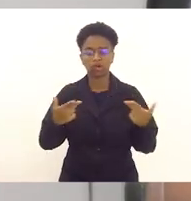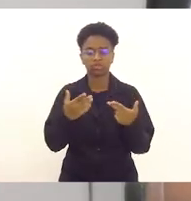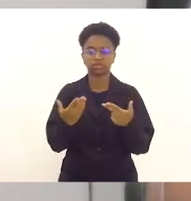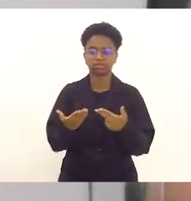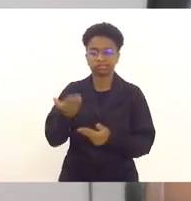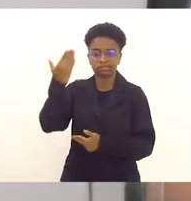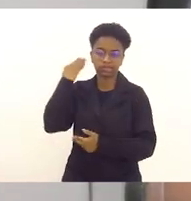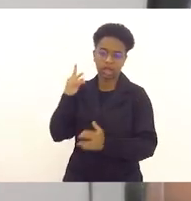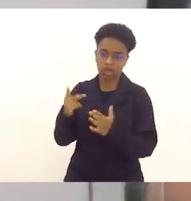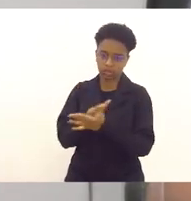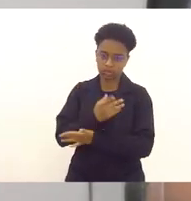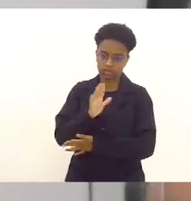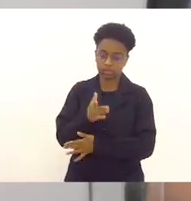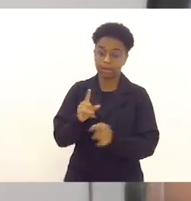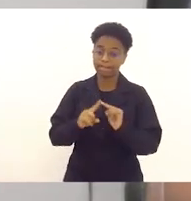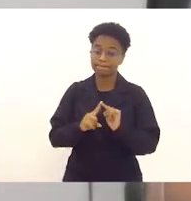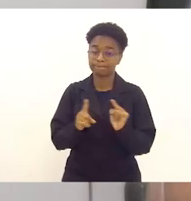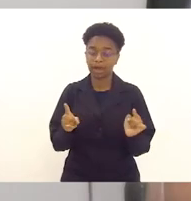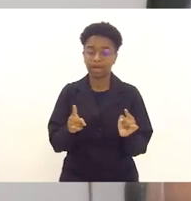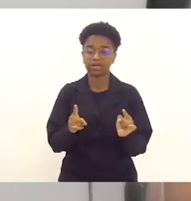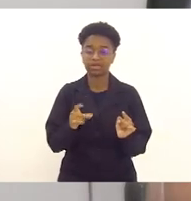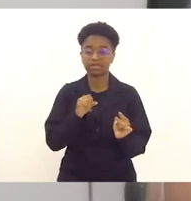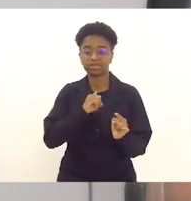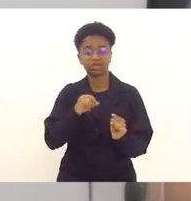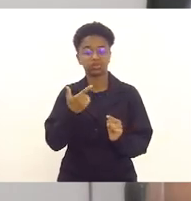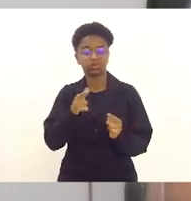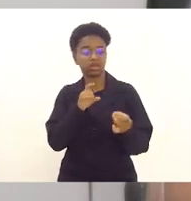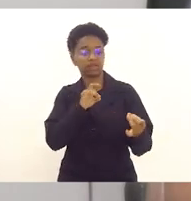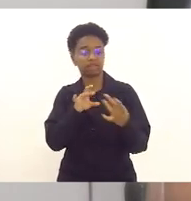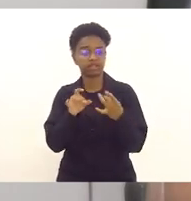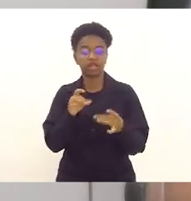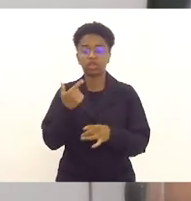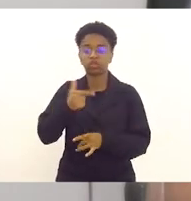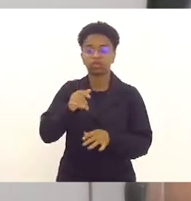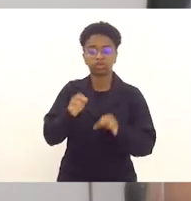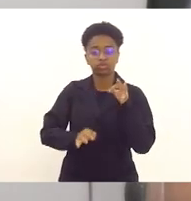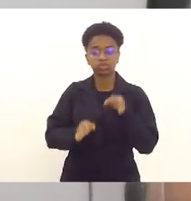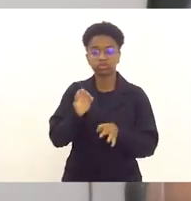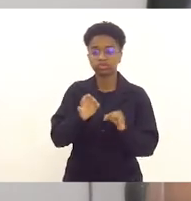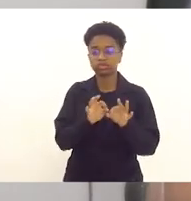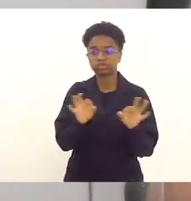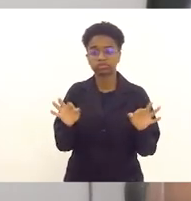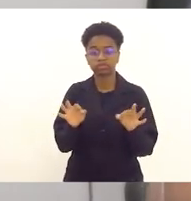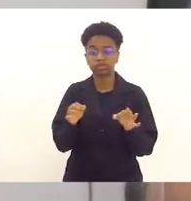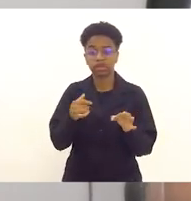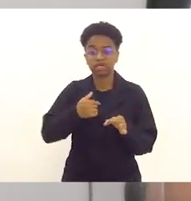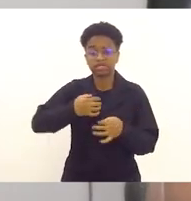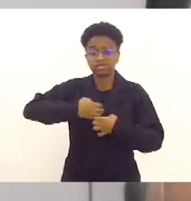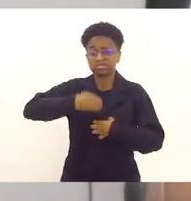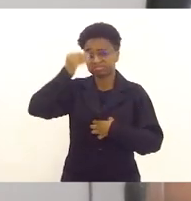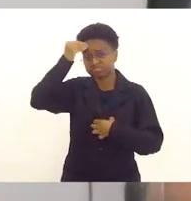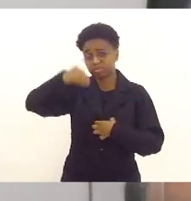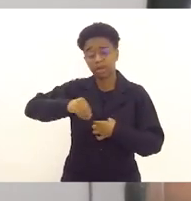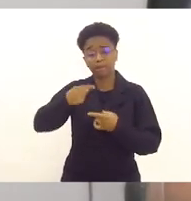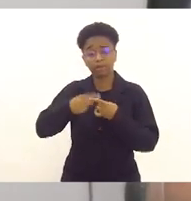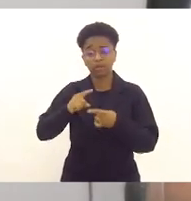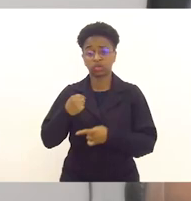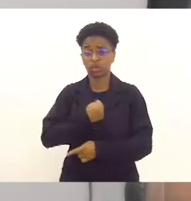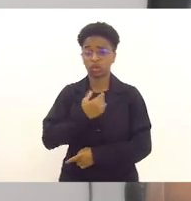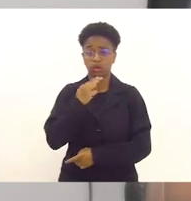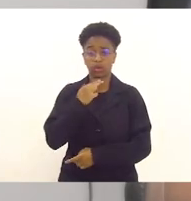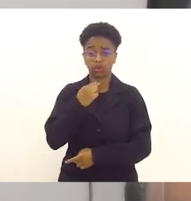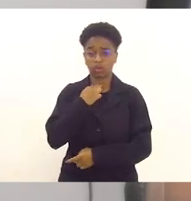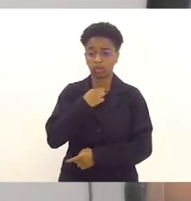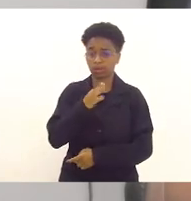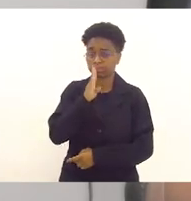muito tempo sendo que não ter nenhum retorno não ter justiça até desanima sendo que a gente não pode se escalar eu sei